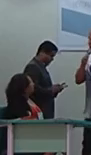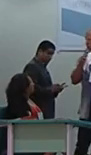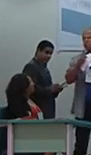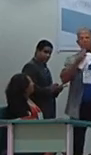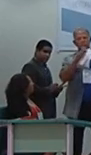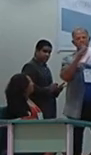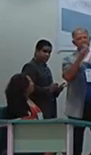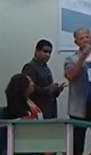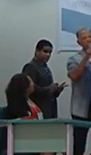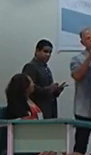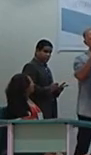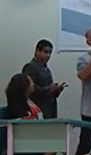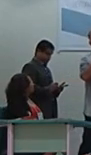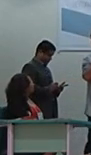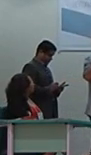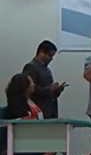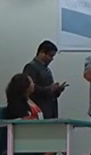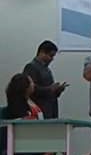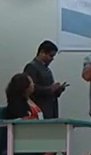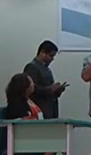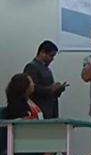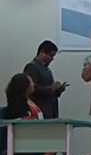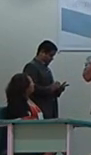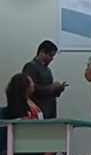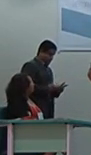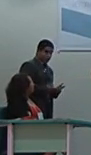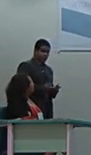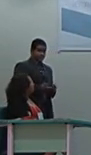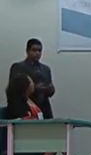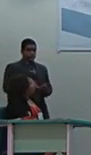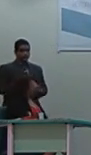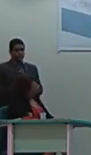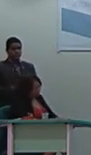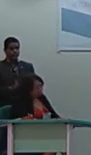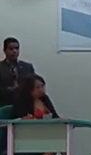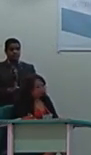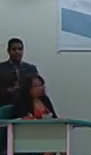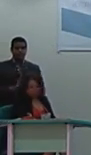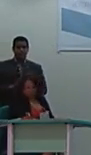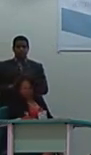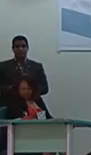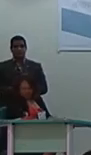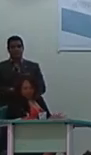Já acabou? Então, pessoal, infelizmente não deu tempo.